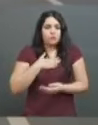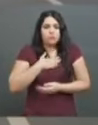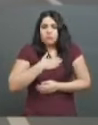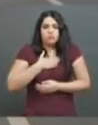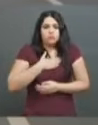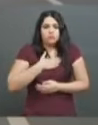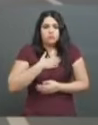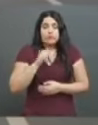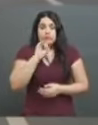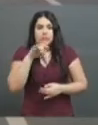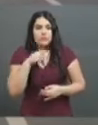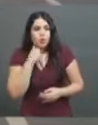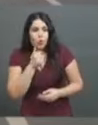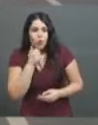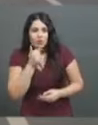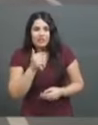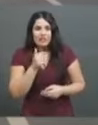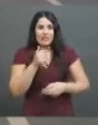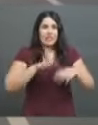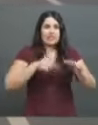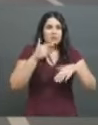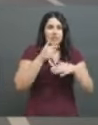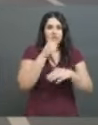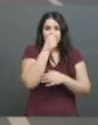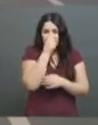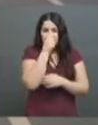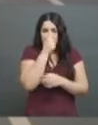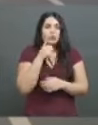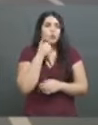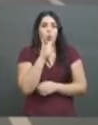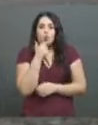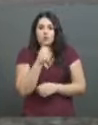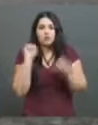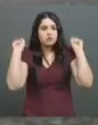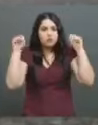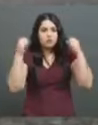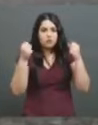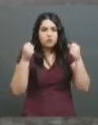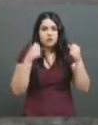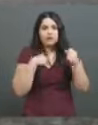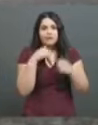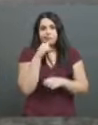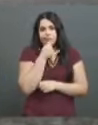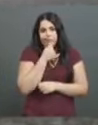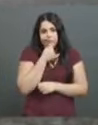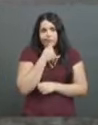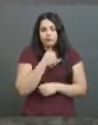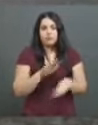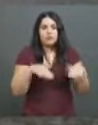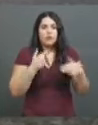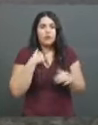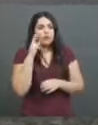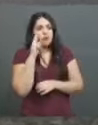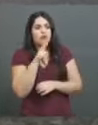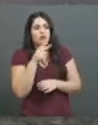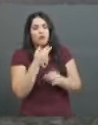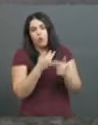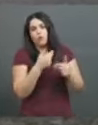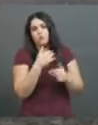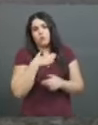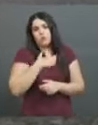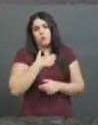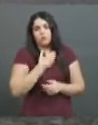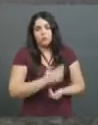eu deixar de fazer, se eu ficar gripado, alguma coisa, não puder fazer exercício, eu fico triste. Então, eu encaro como prazer. É, para